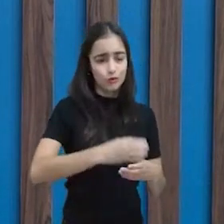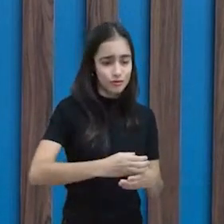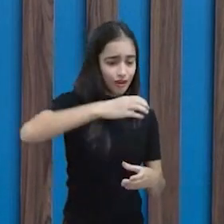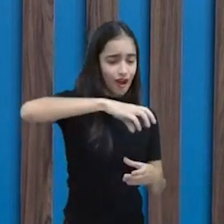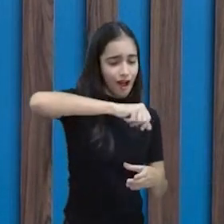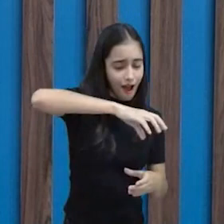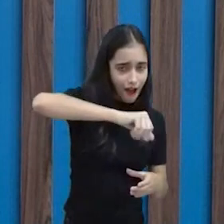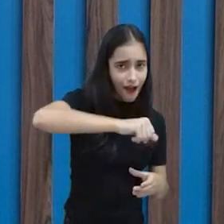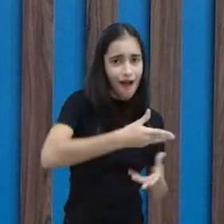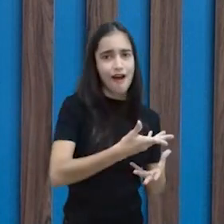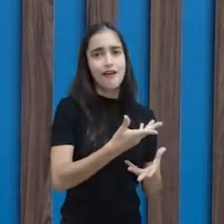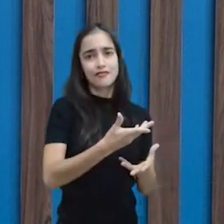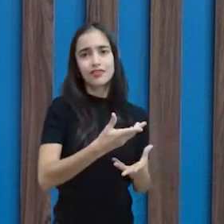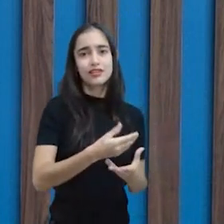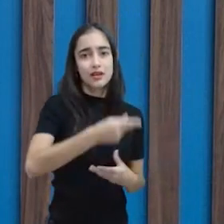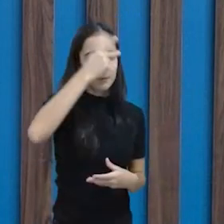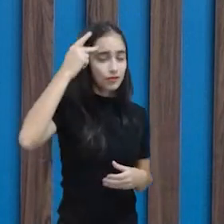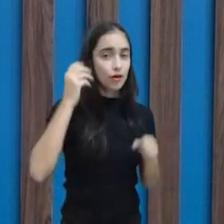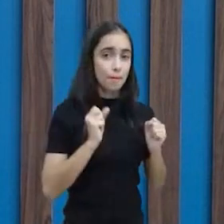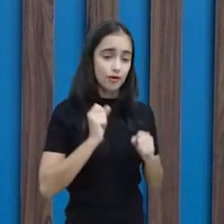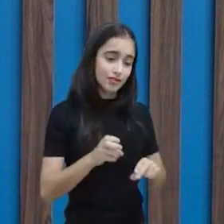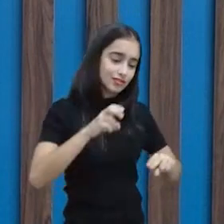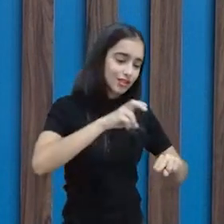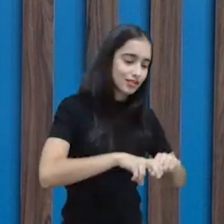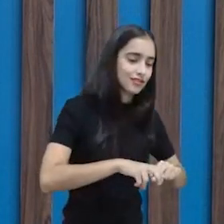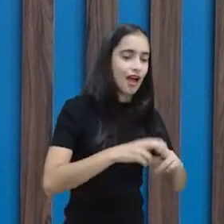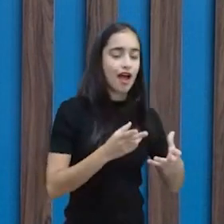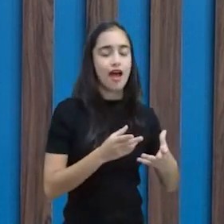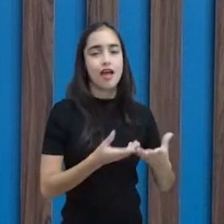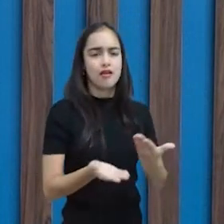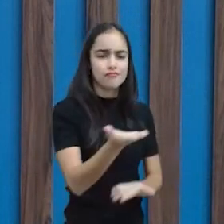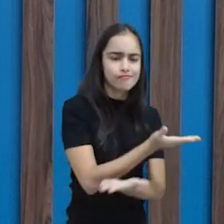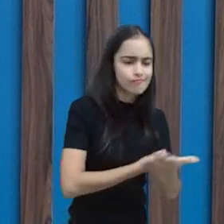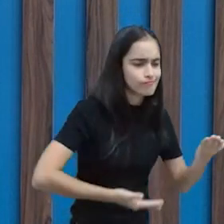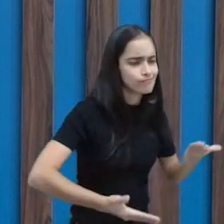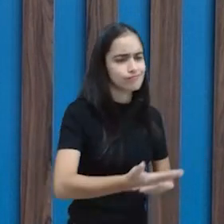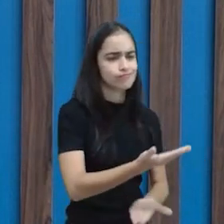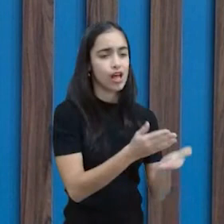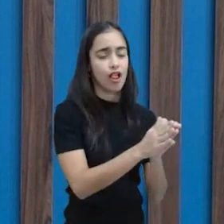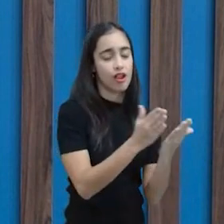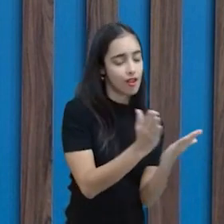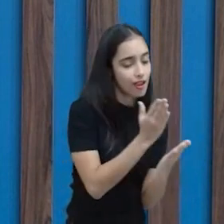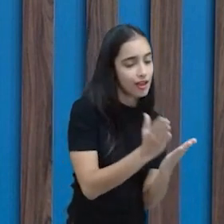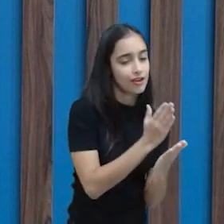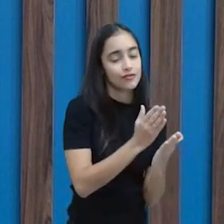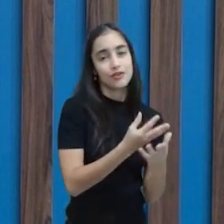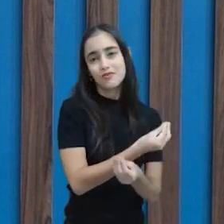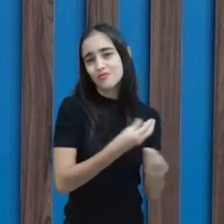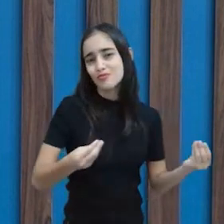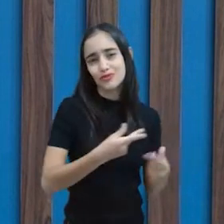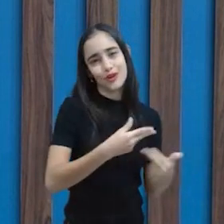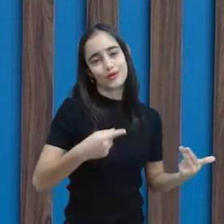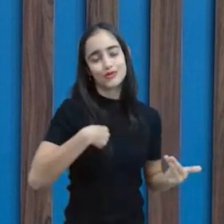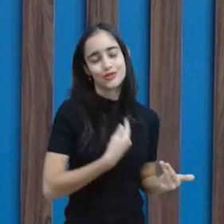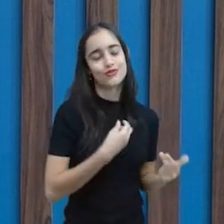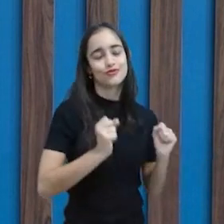ali numa sombrinha e aí poder ler, trocar os livros, né? Tem tanta coisa que a gente pode fazer para melhorar a comunidade, que